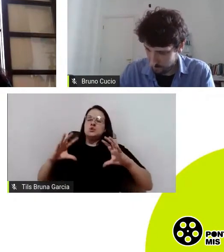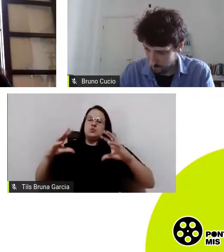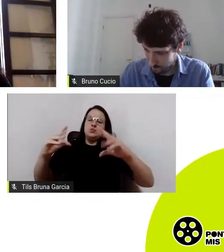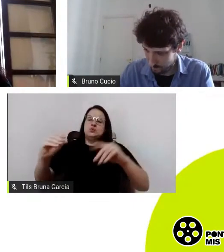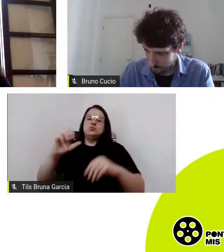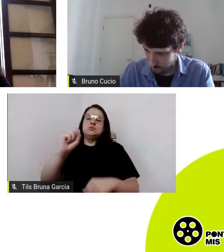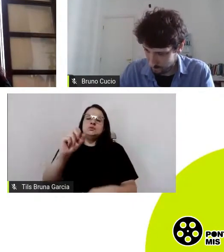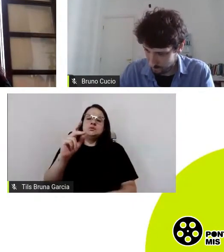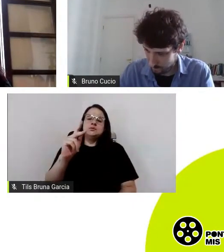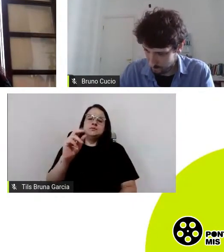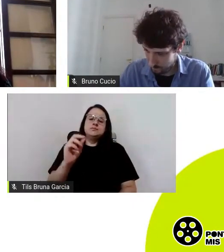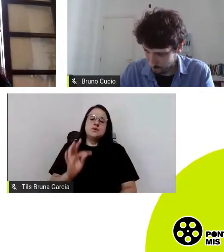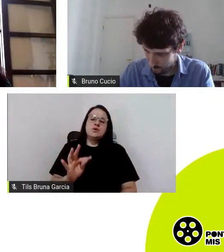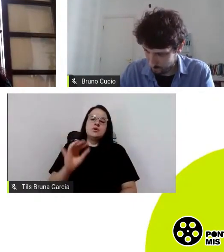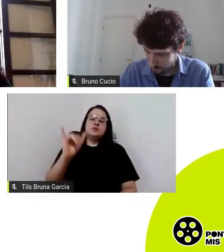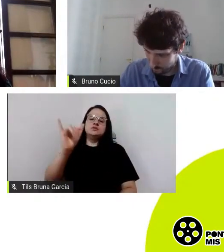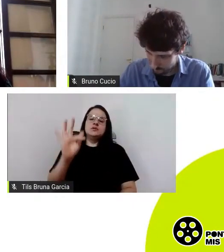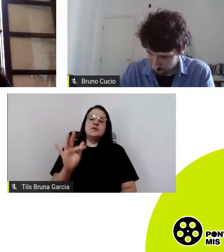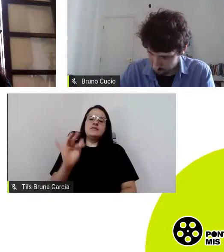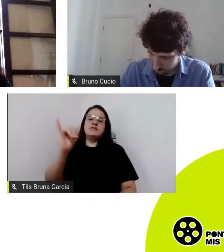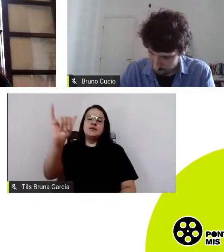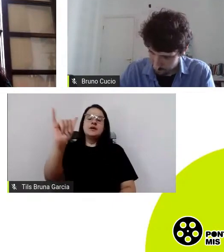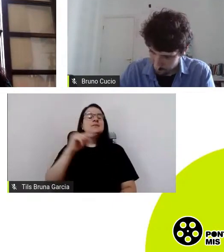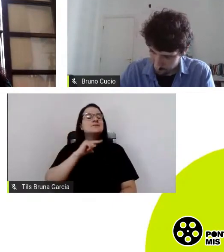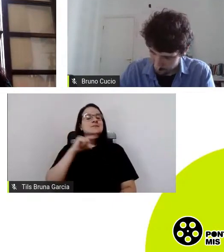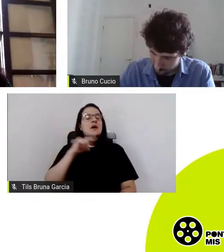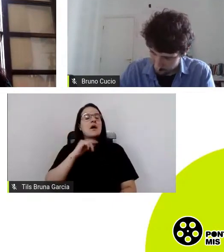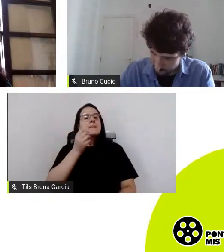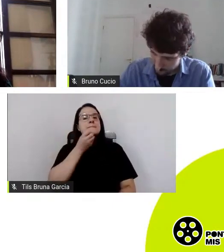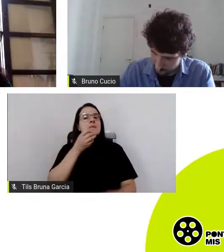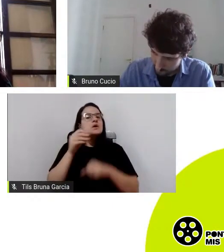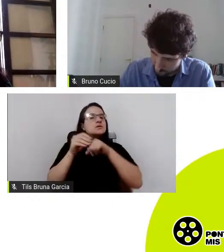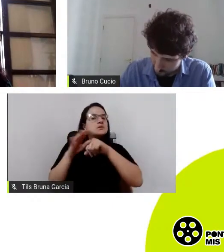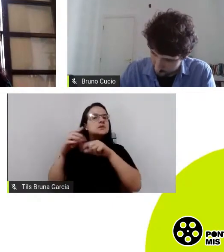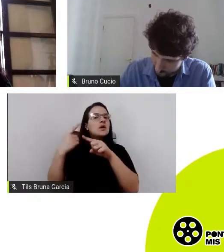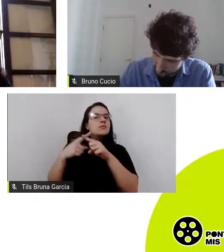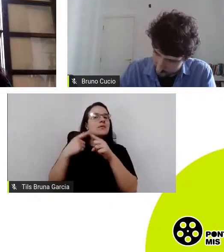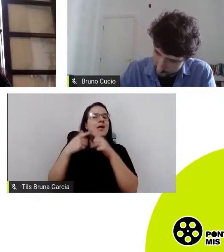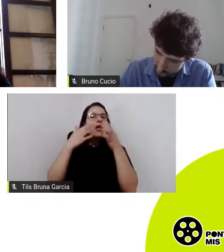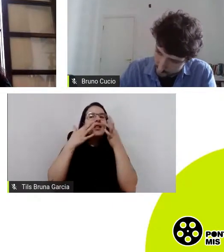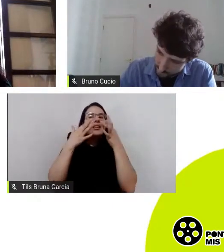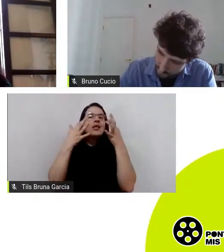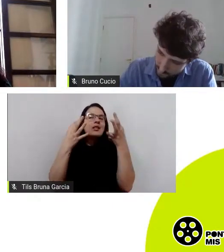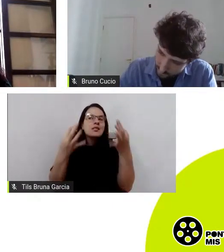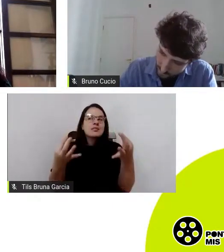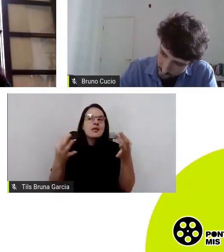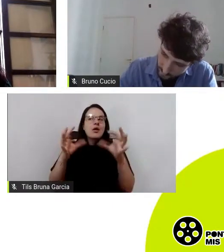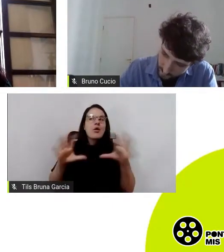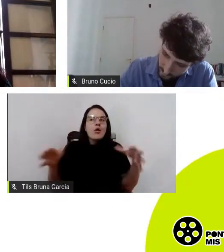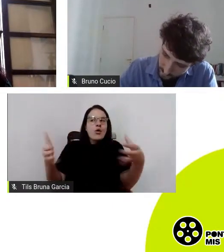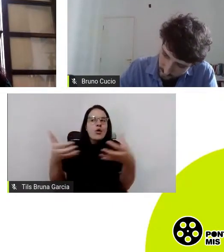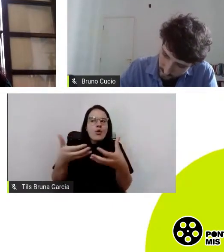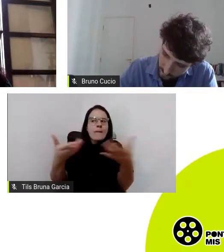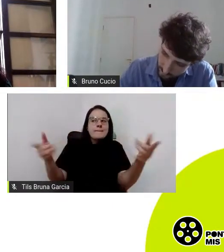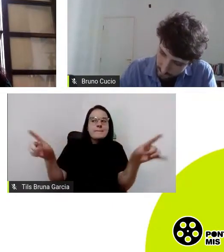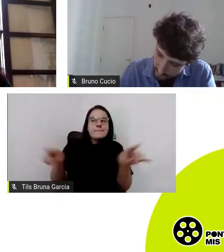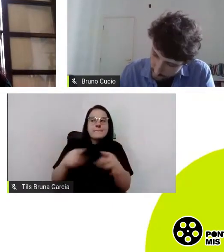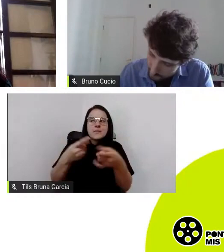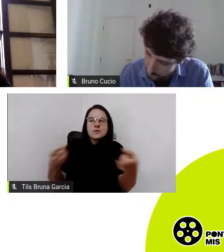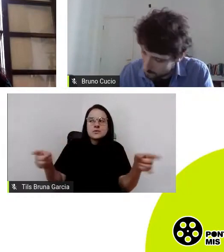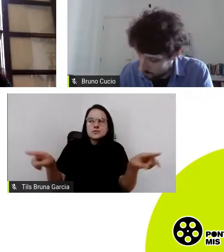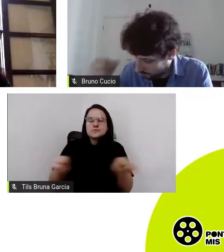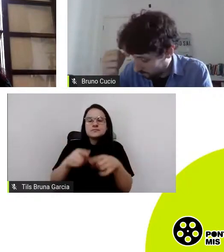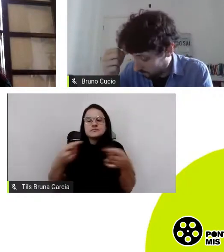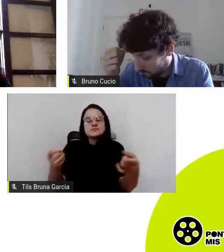Exatamente. Eu acho que é uma dica muito bacana também para começar também a prestar atenção em toda essa trilha, em todos os filmes aí, que é um